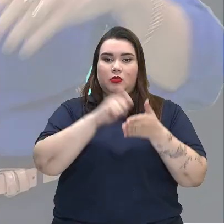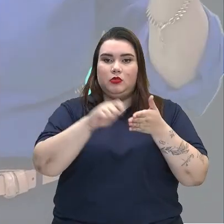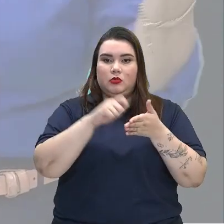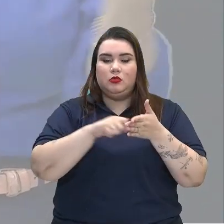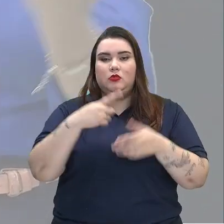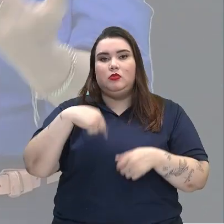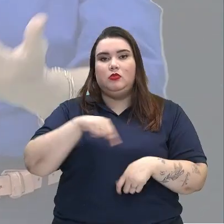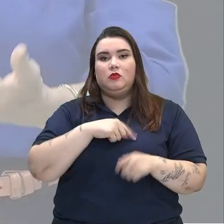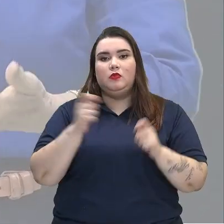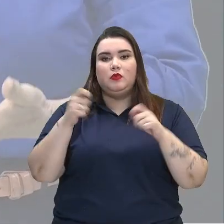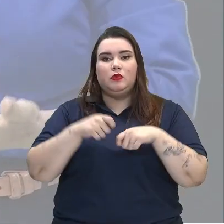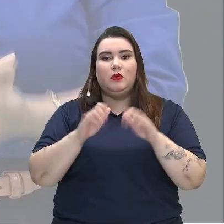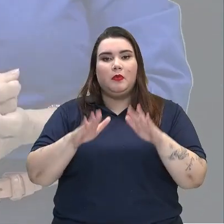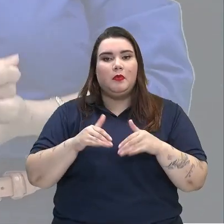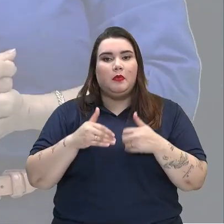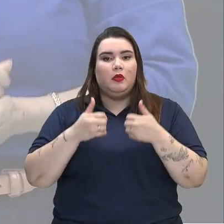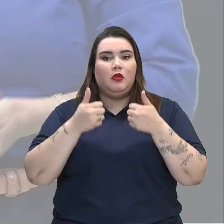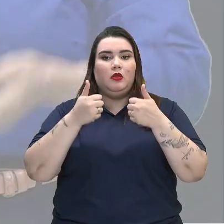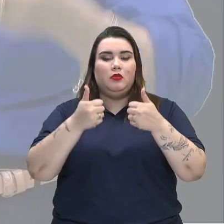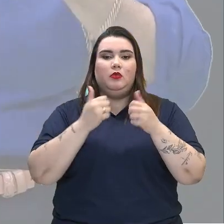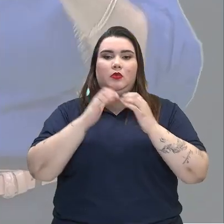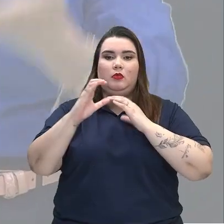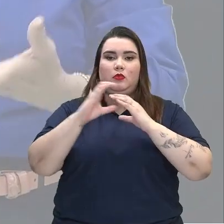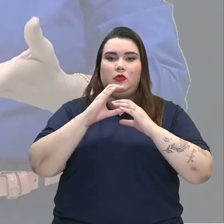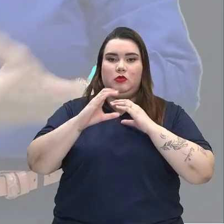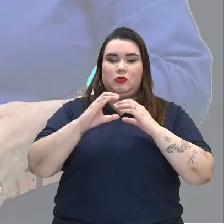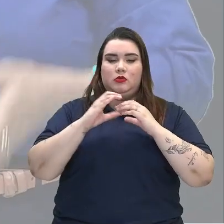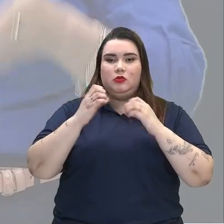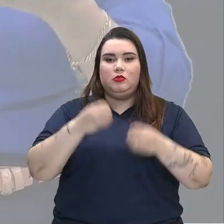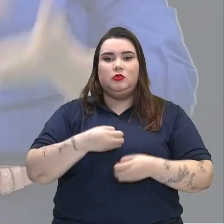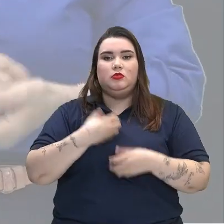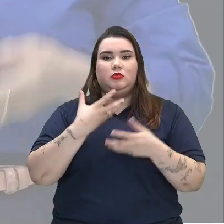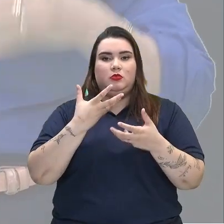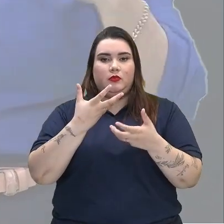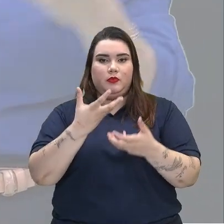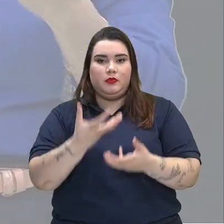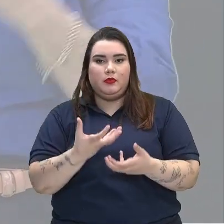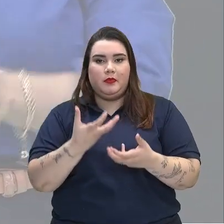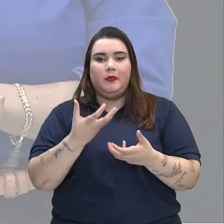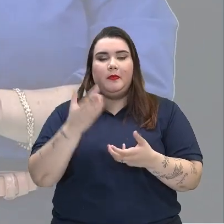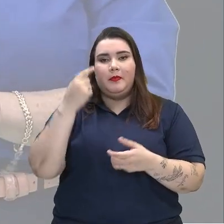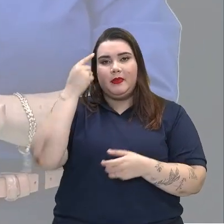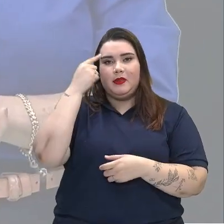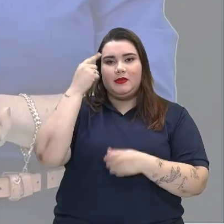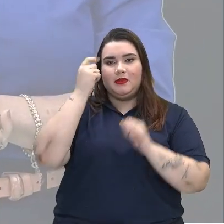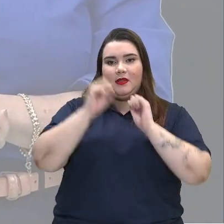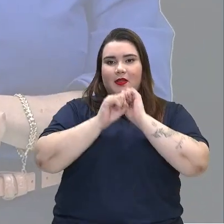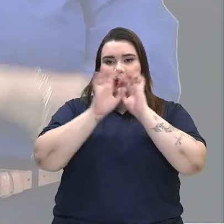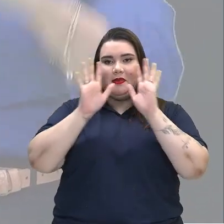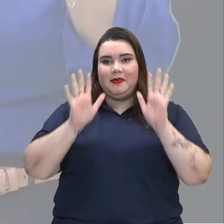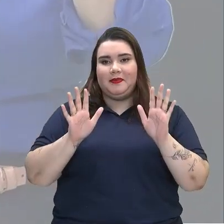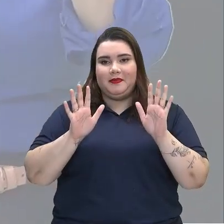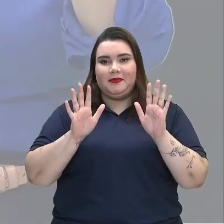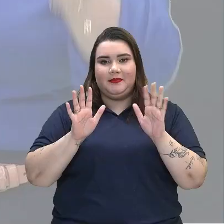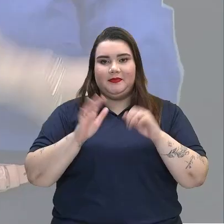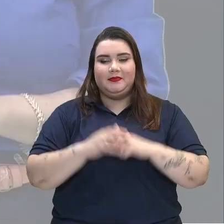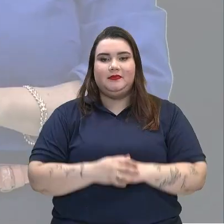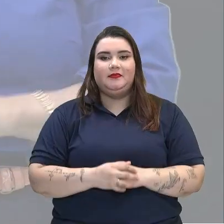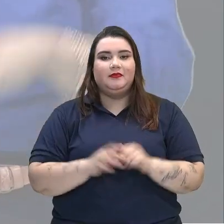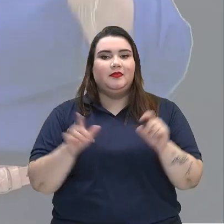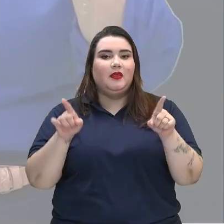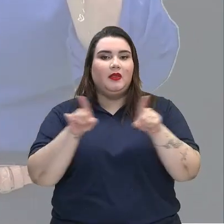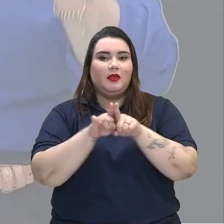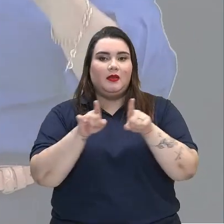poder melhorar a nossa comunicação e expressar os nossos pensamentos de forma muito mais eficaz. Além